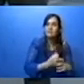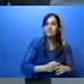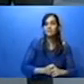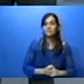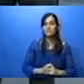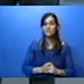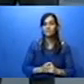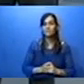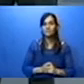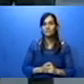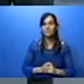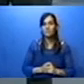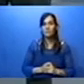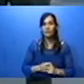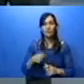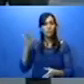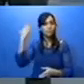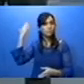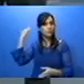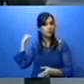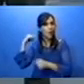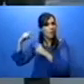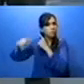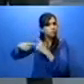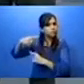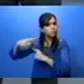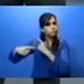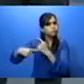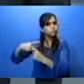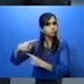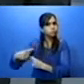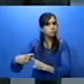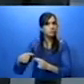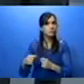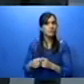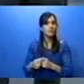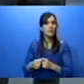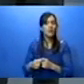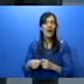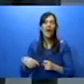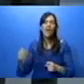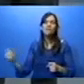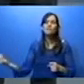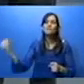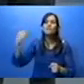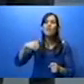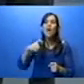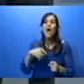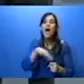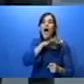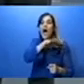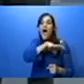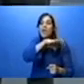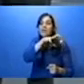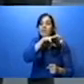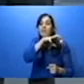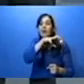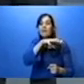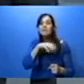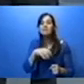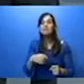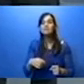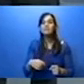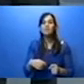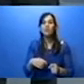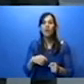miriápodos, os ancestrais das lacraias e escorpiões atuais. Depois vieram animais carnívoros, predadores para se alimentar desses animais, que